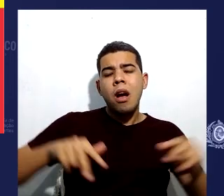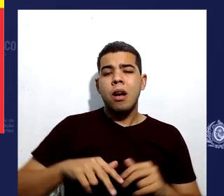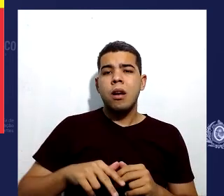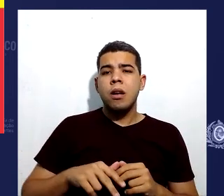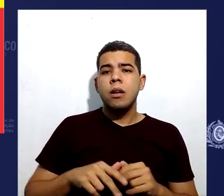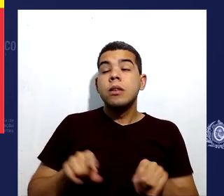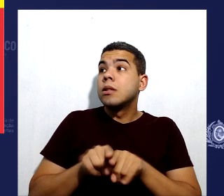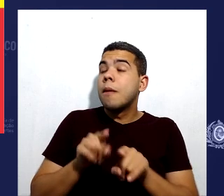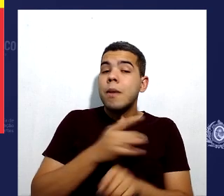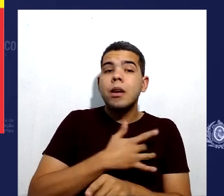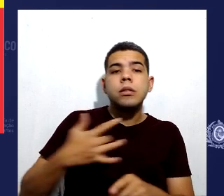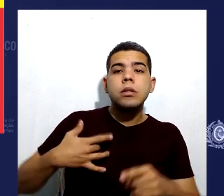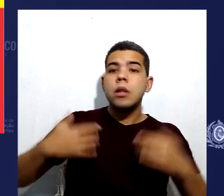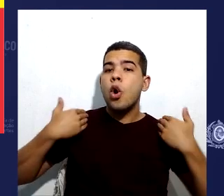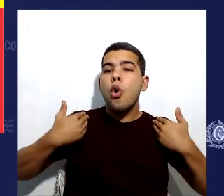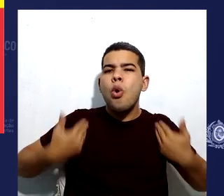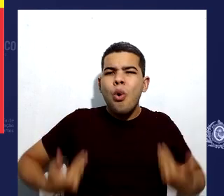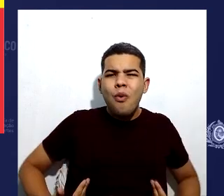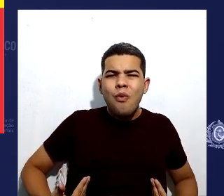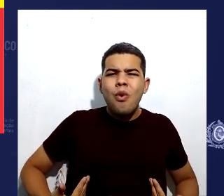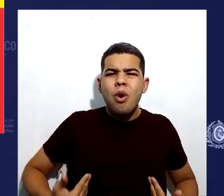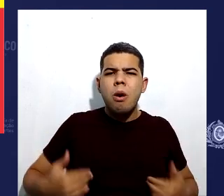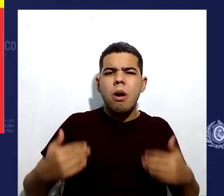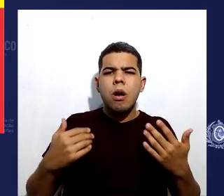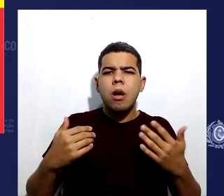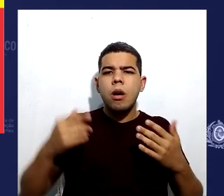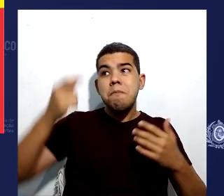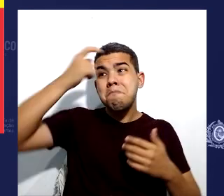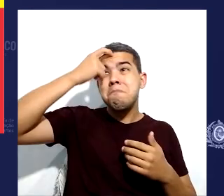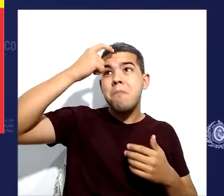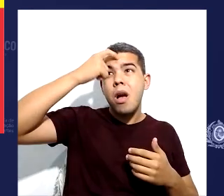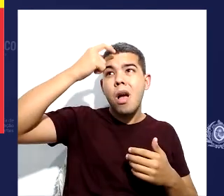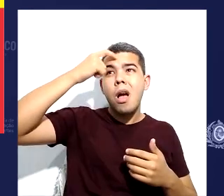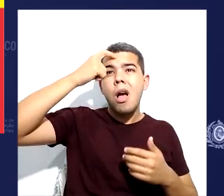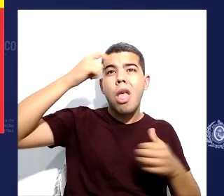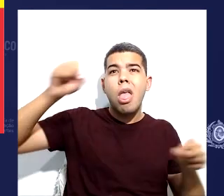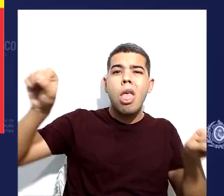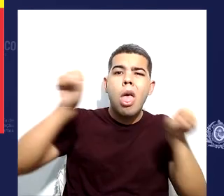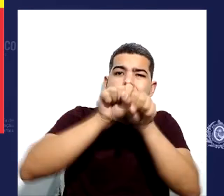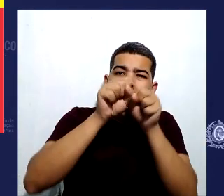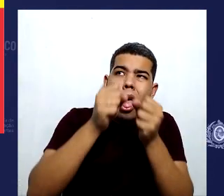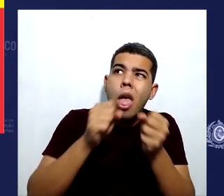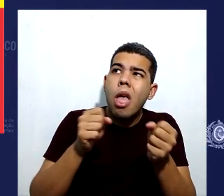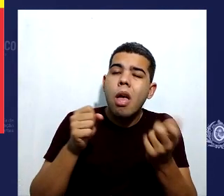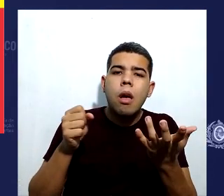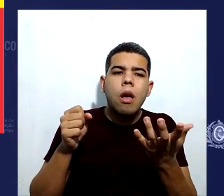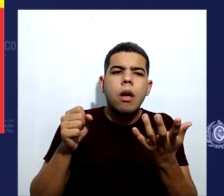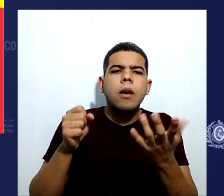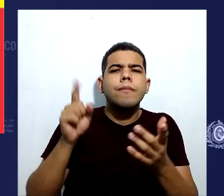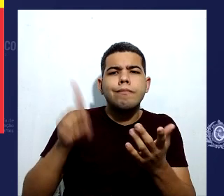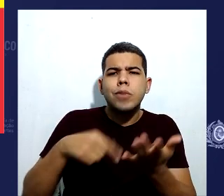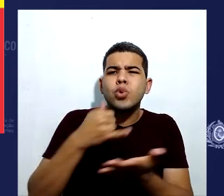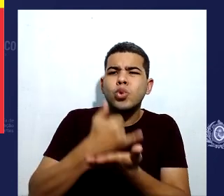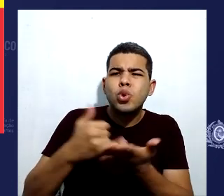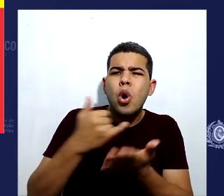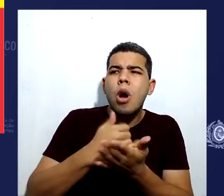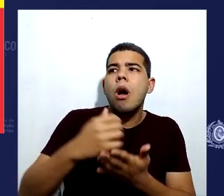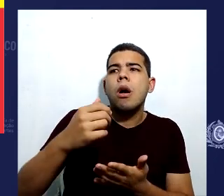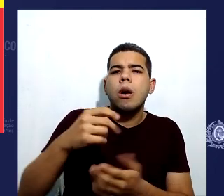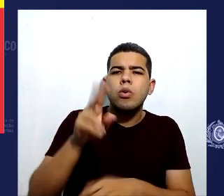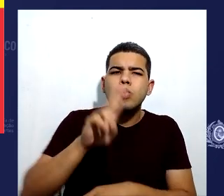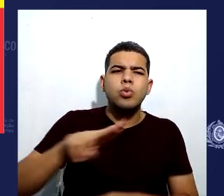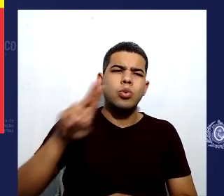física, psíquica, que são promovidos pelas drogas. Então, os derivados